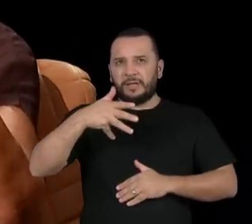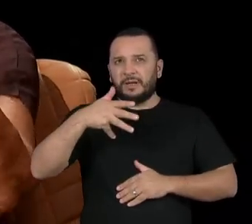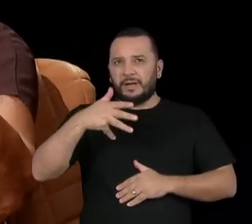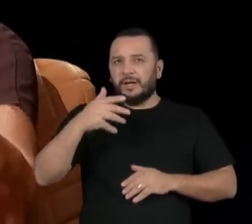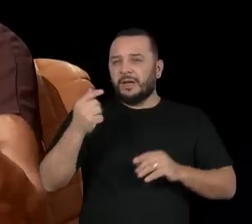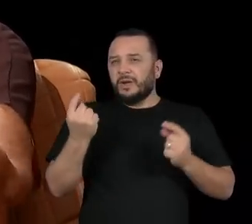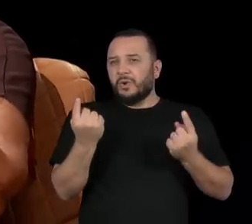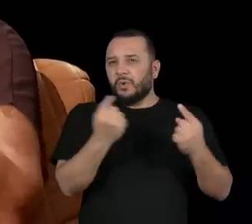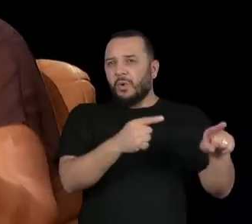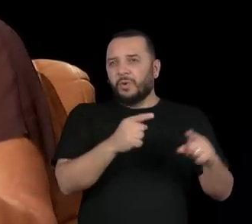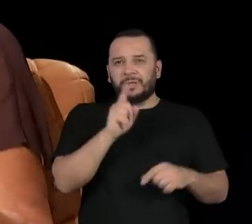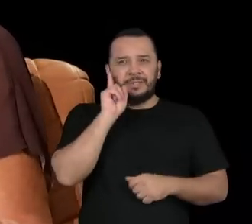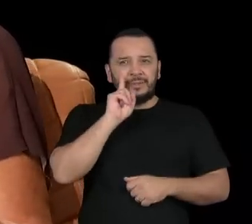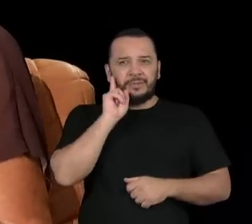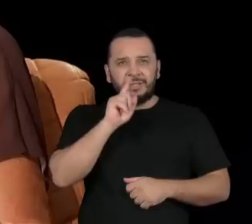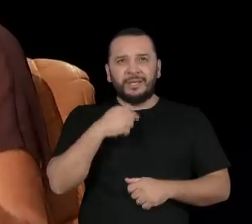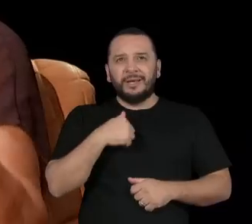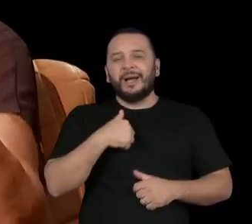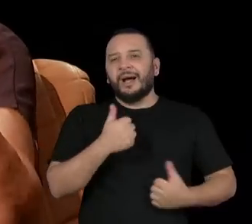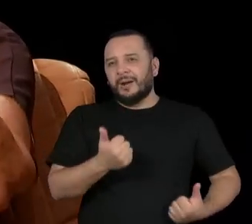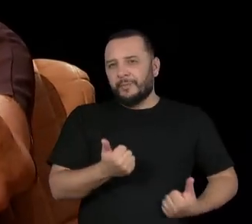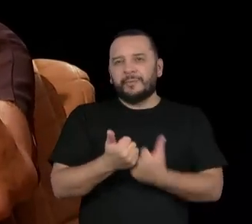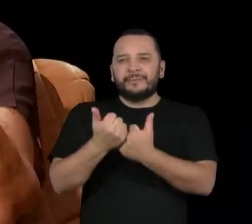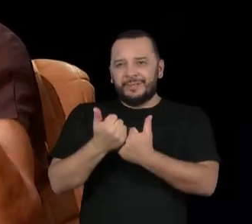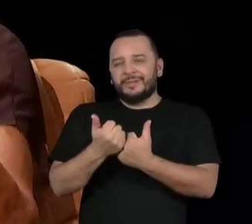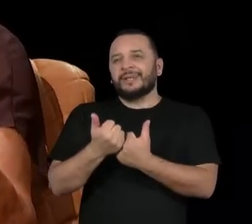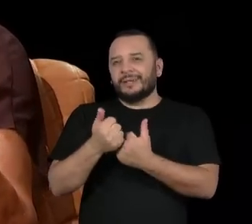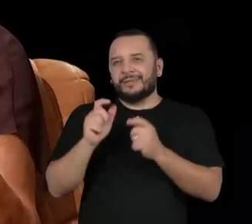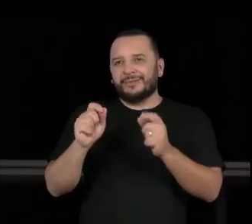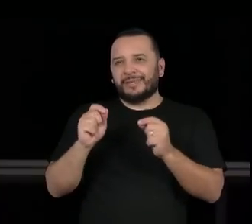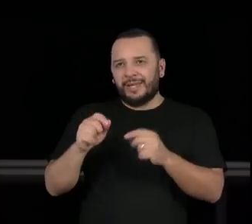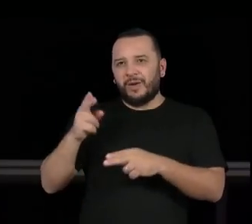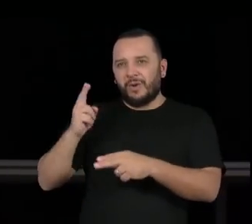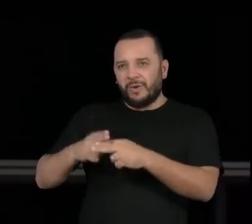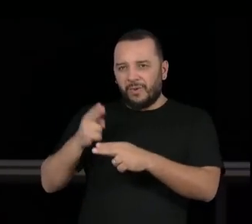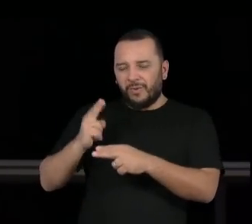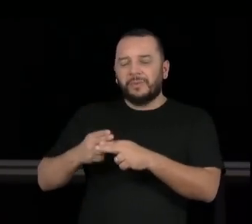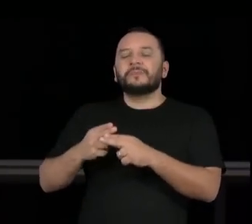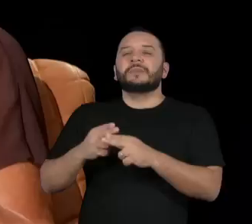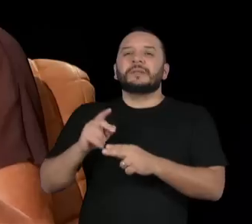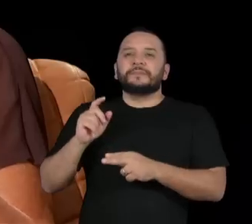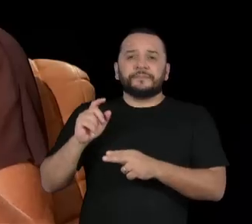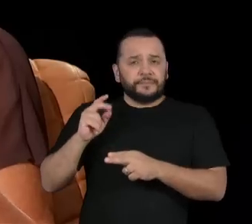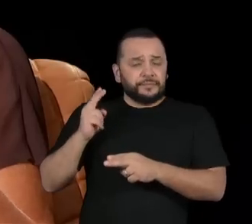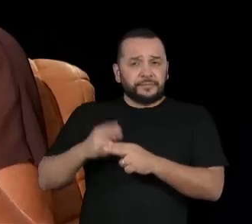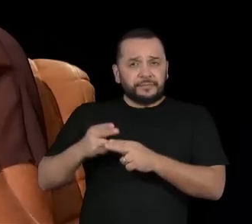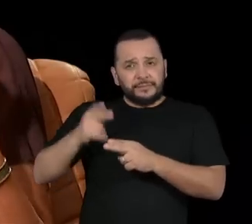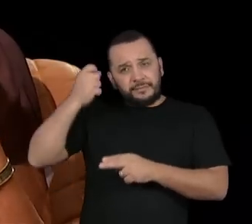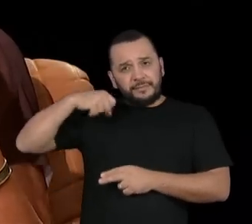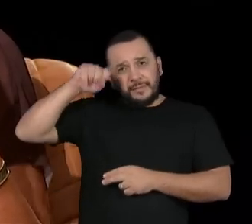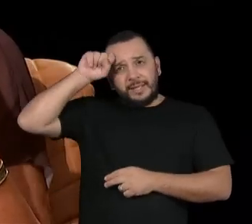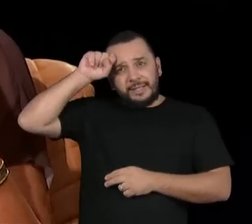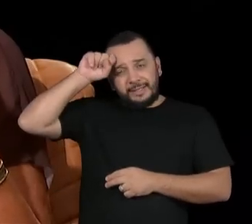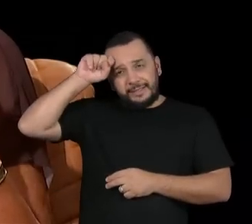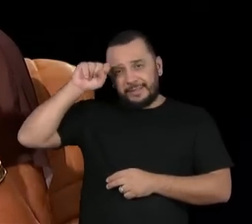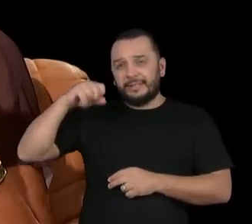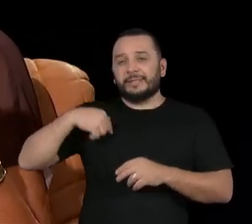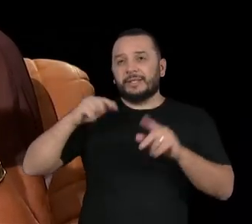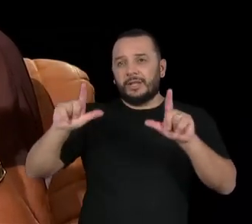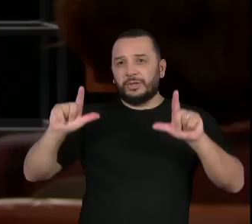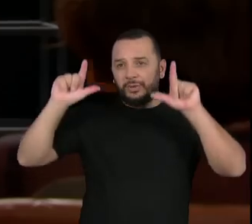aliás, contra os americanos a favor do eixo. Roma, Berlim, Tóquio, da onde vem o nome Roberto,